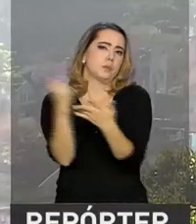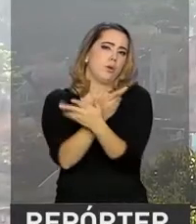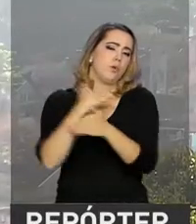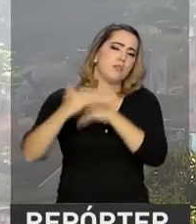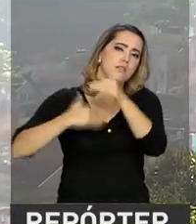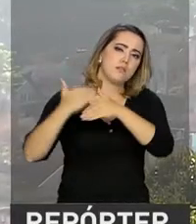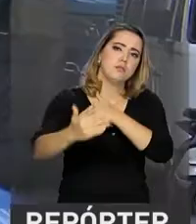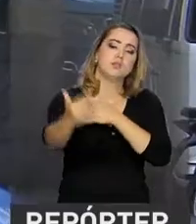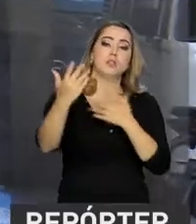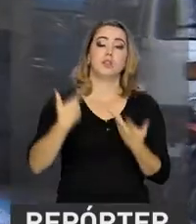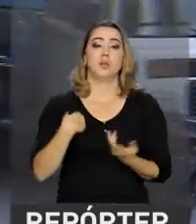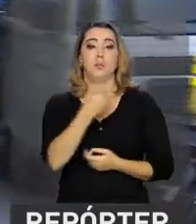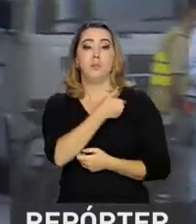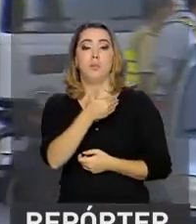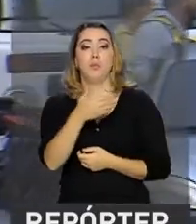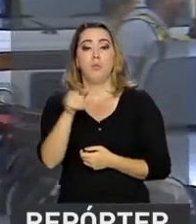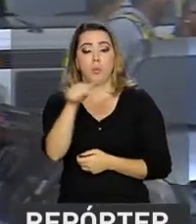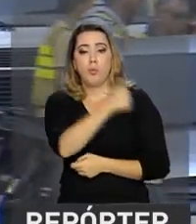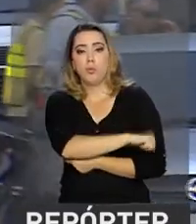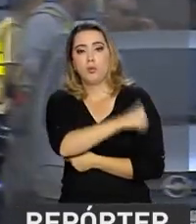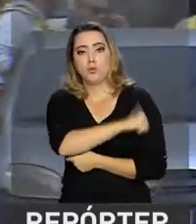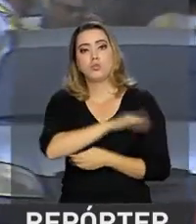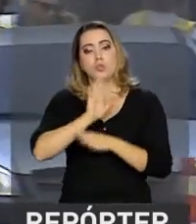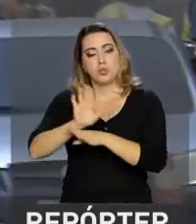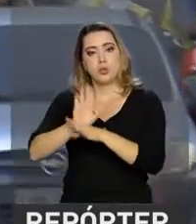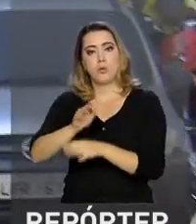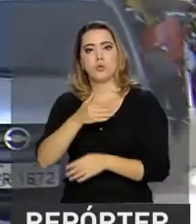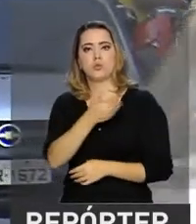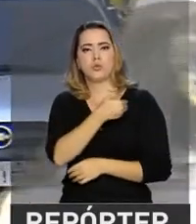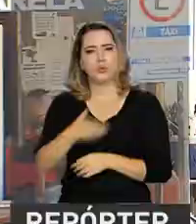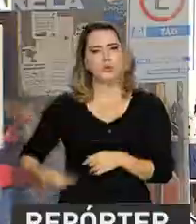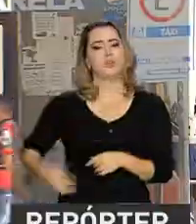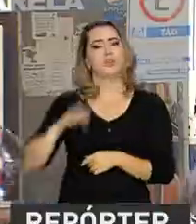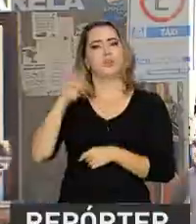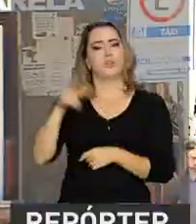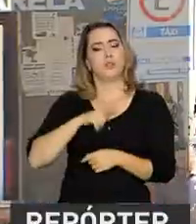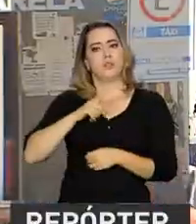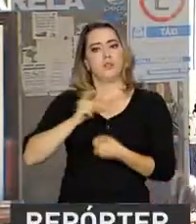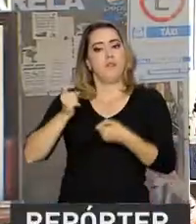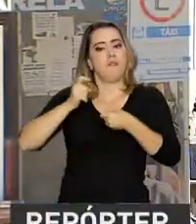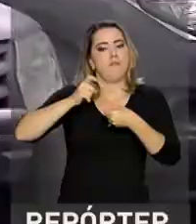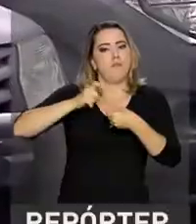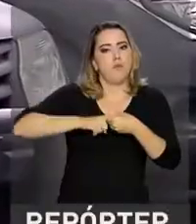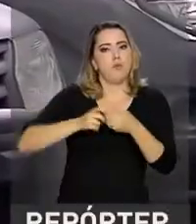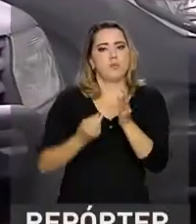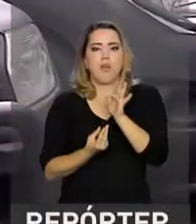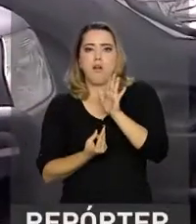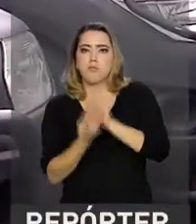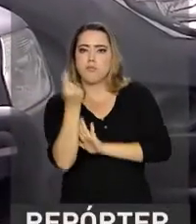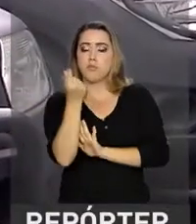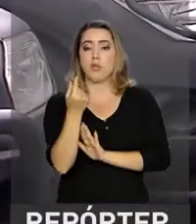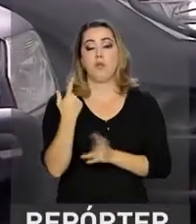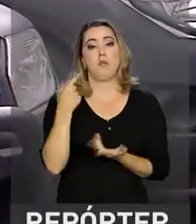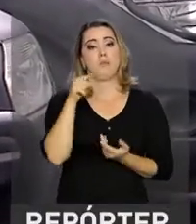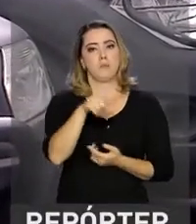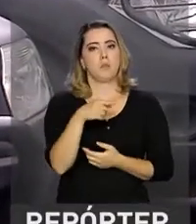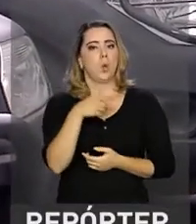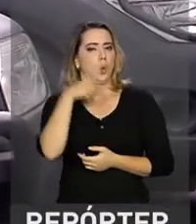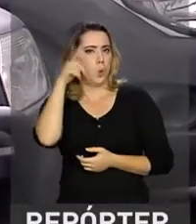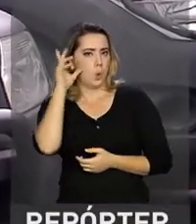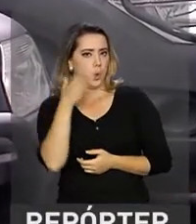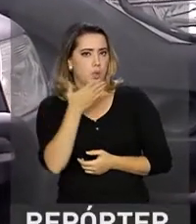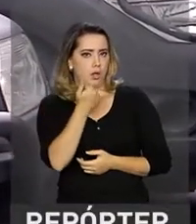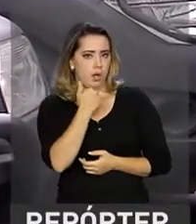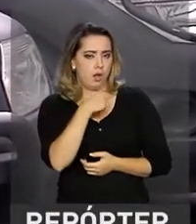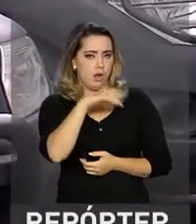governo federal, ele está tendo um resgate fiscal, ou seja, o governador vai poder, e ontem almocei com ele, ele me dizia